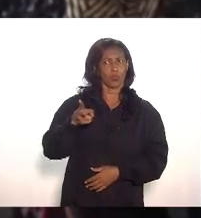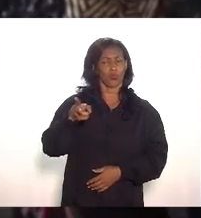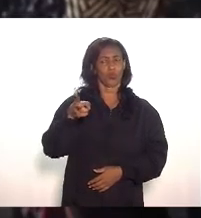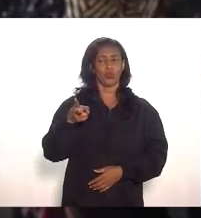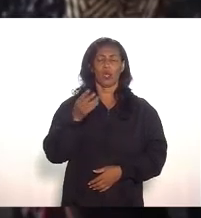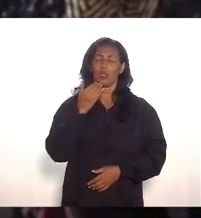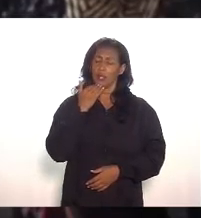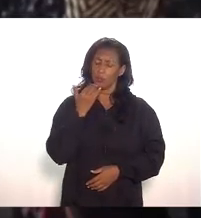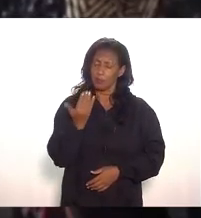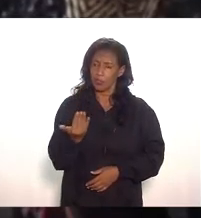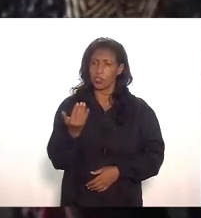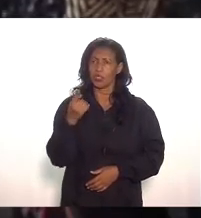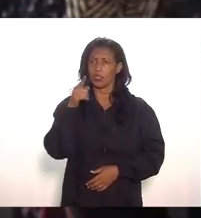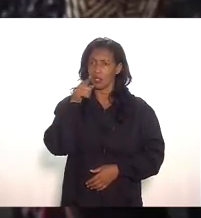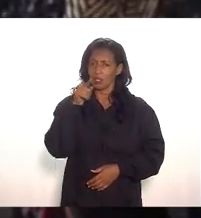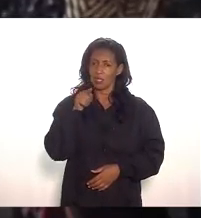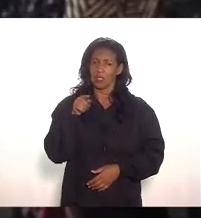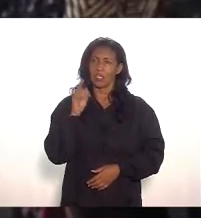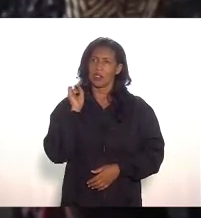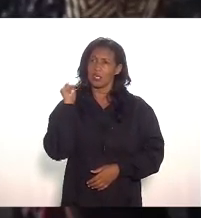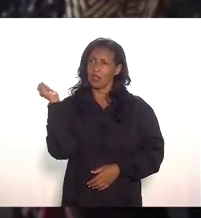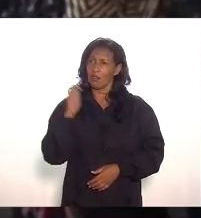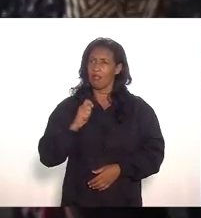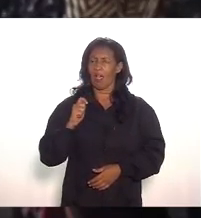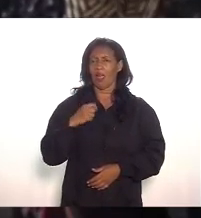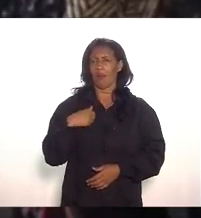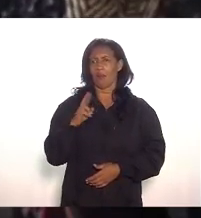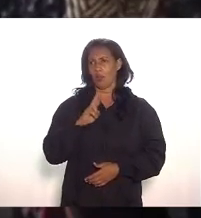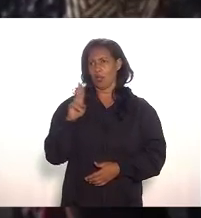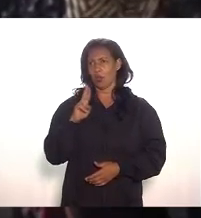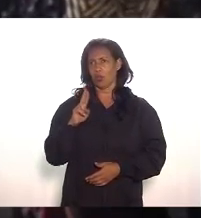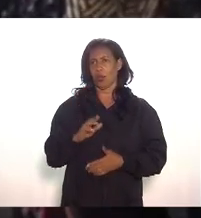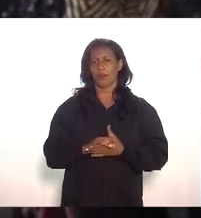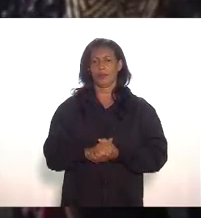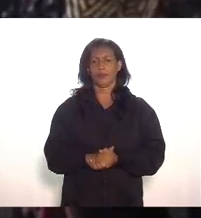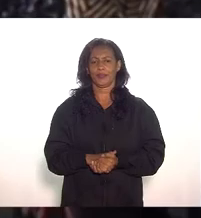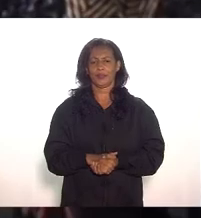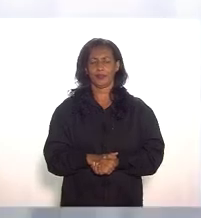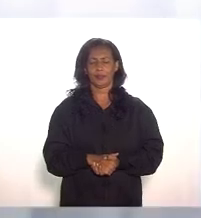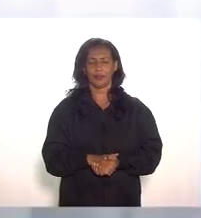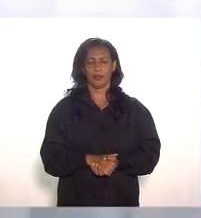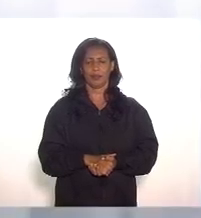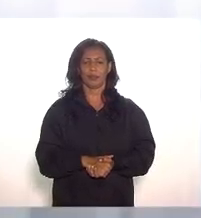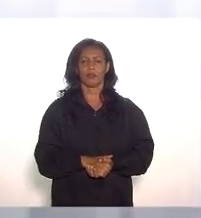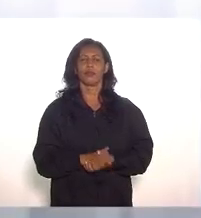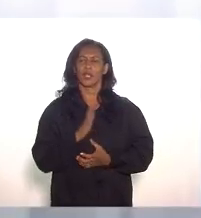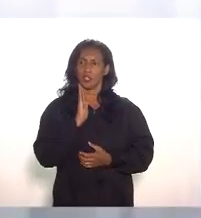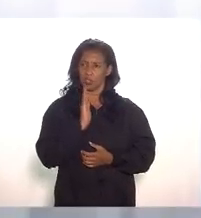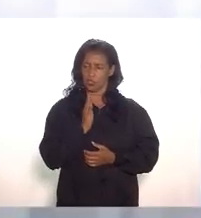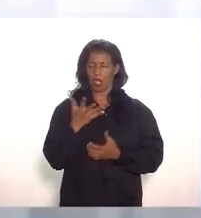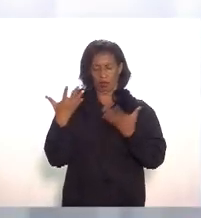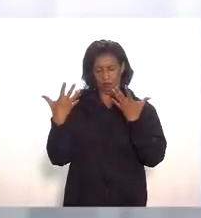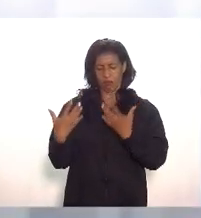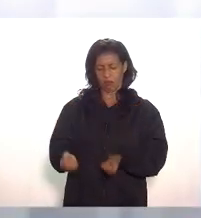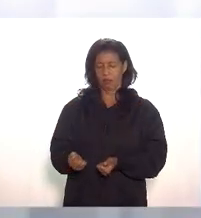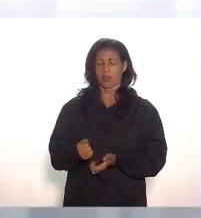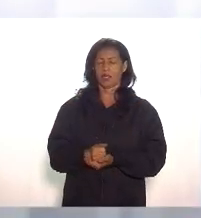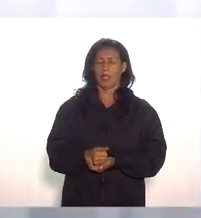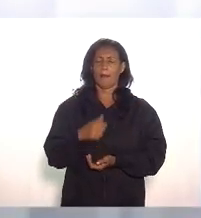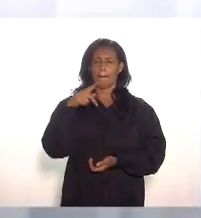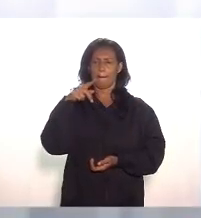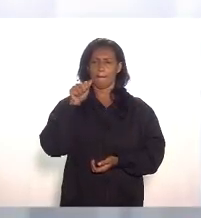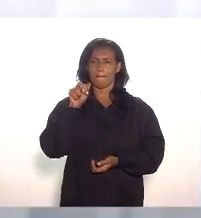pedir a Vossa Excelência, se puder interceder por mim, eu agradeço. Já intercedido, virá a pauta